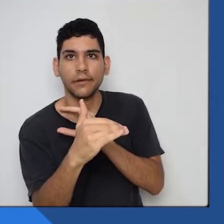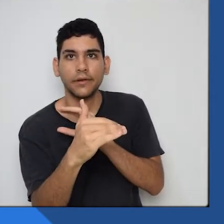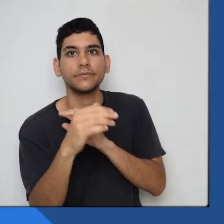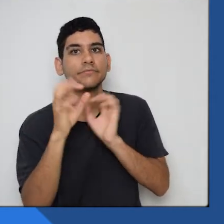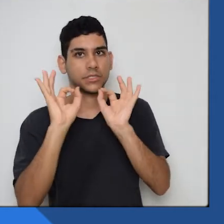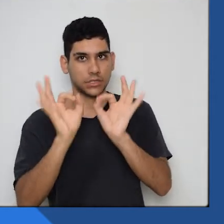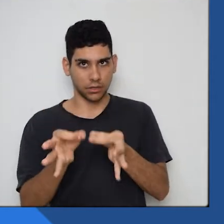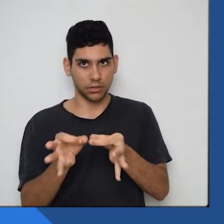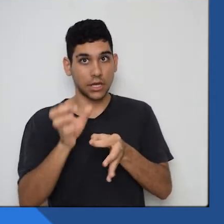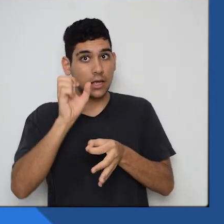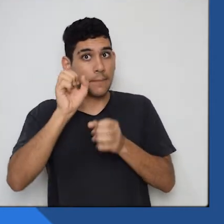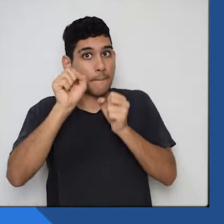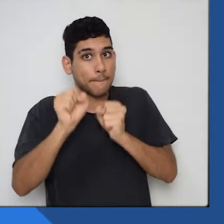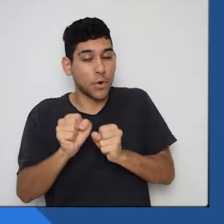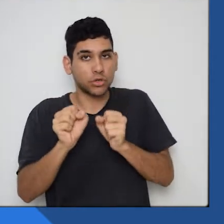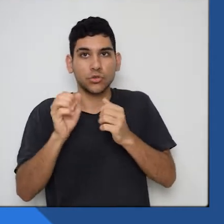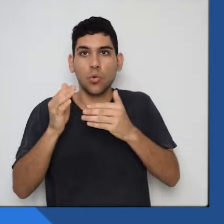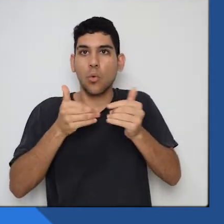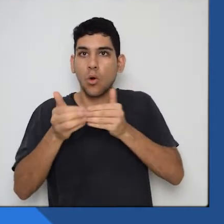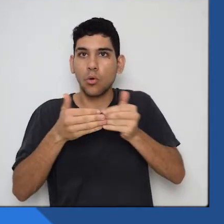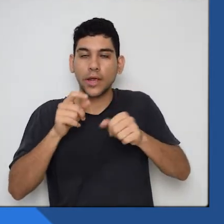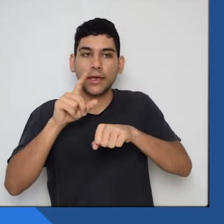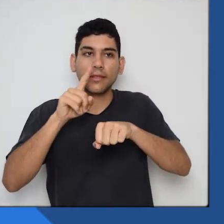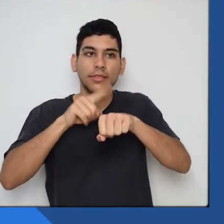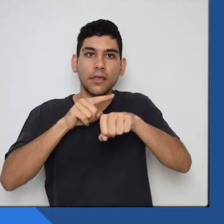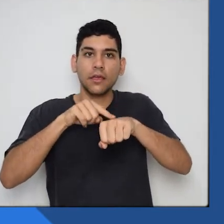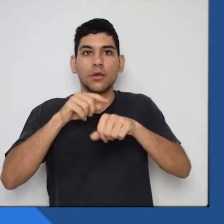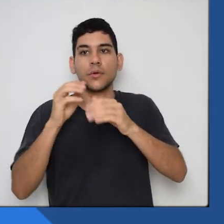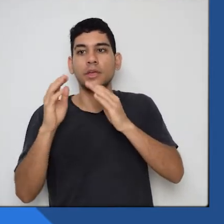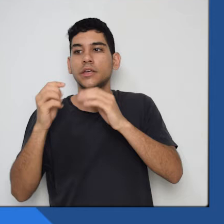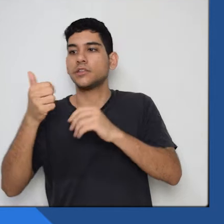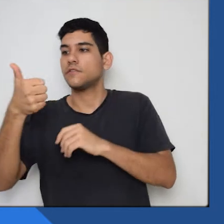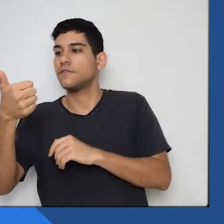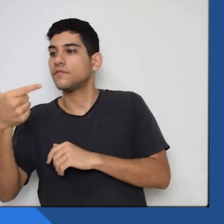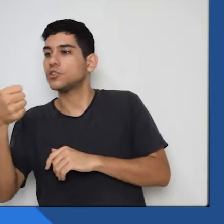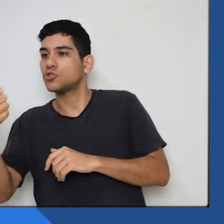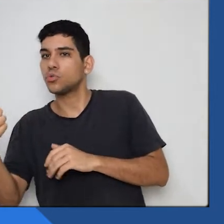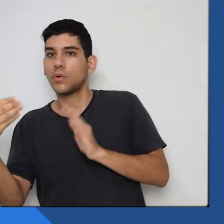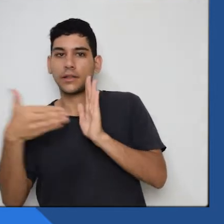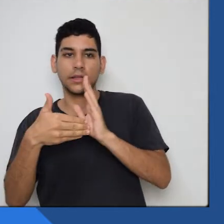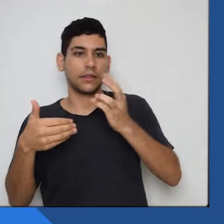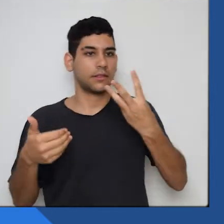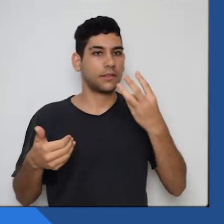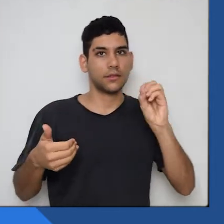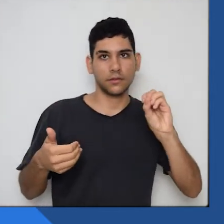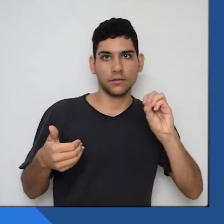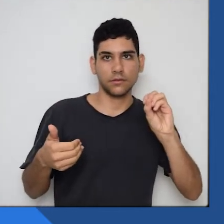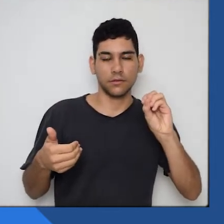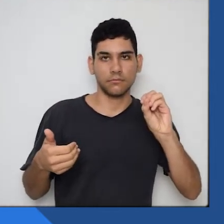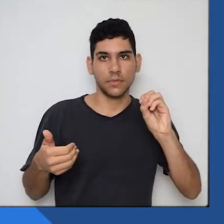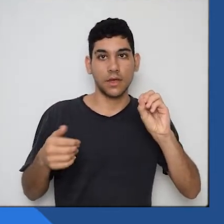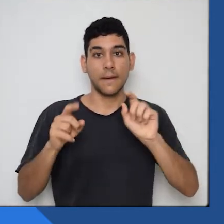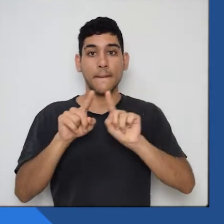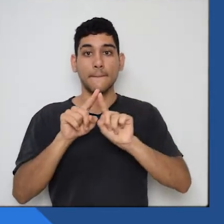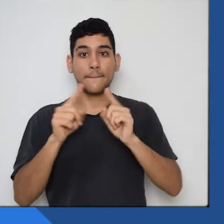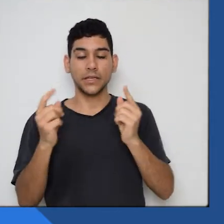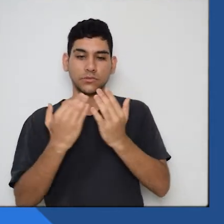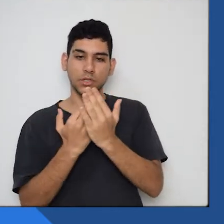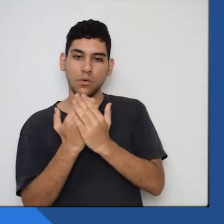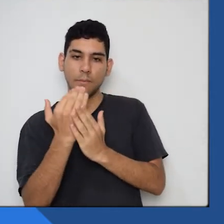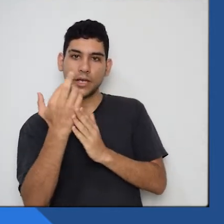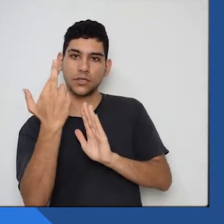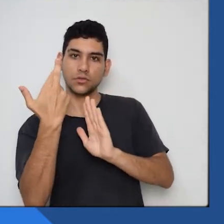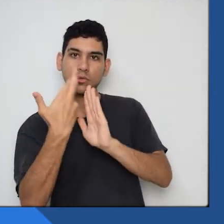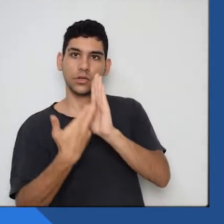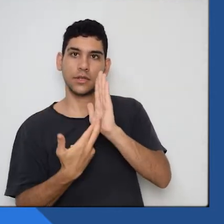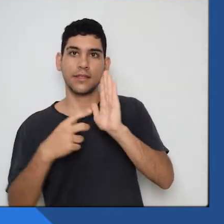enviar, certo? Ele pode fazer a qualquer momento entre 21 e 30. Só que, ao